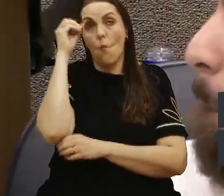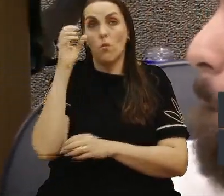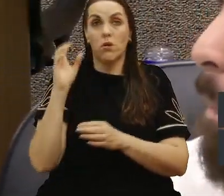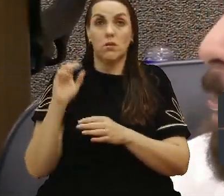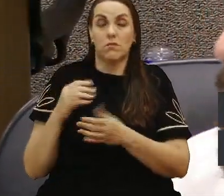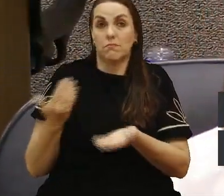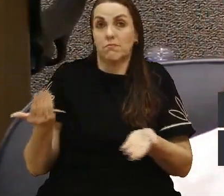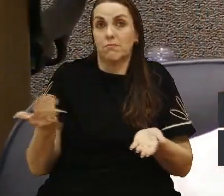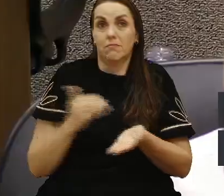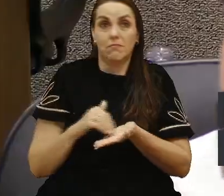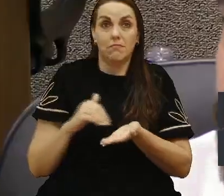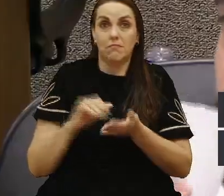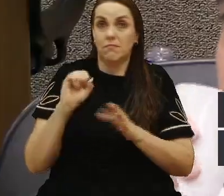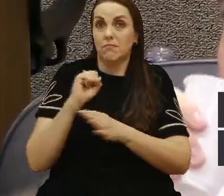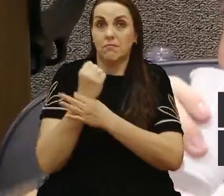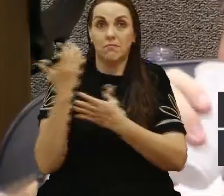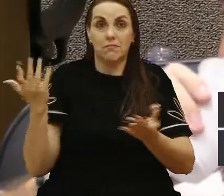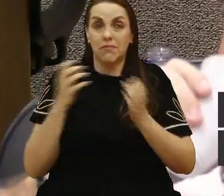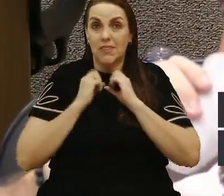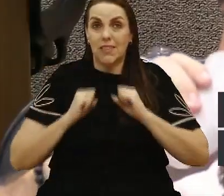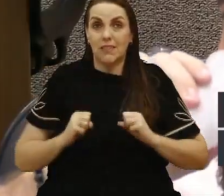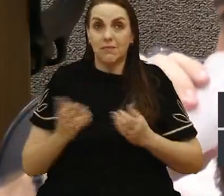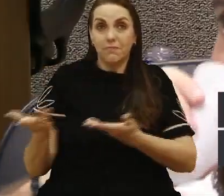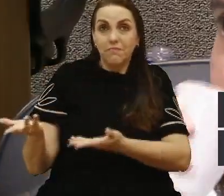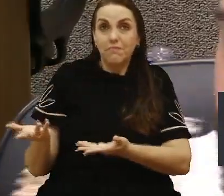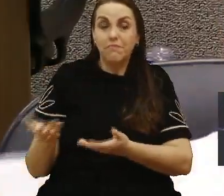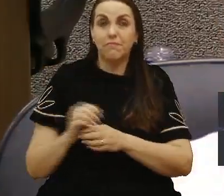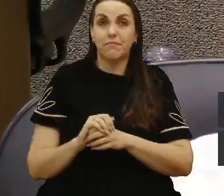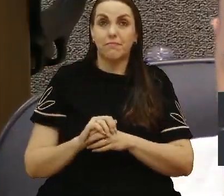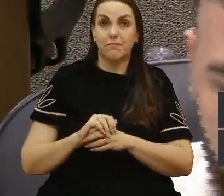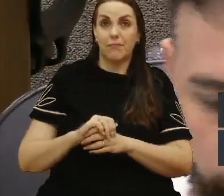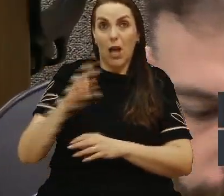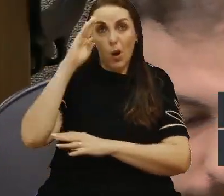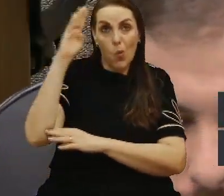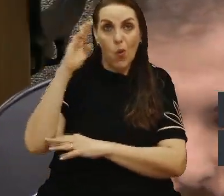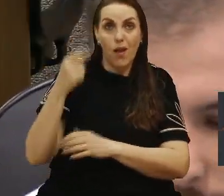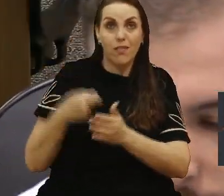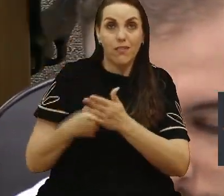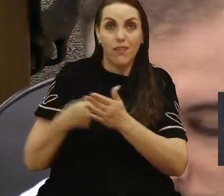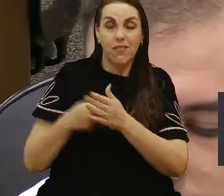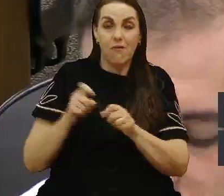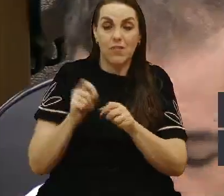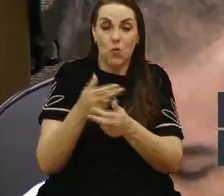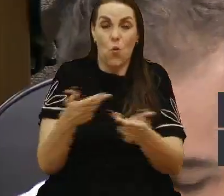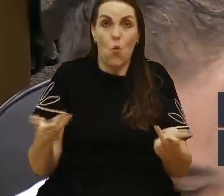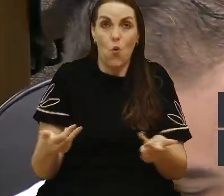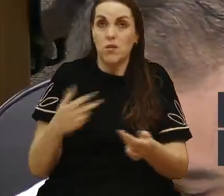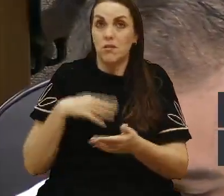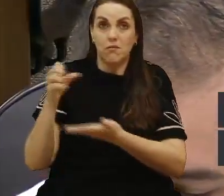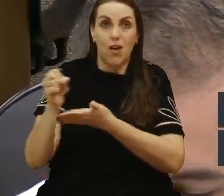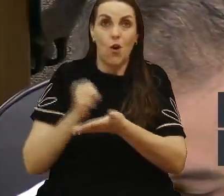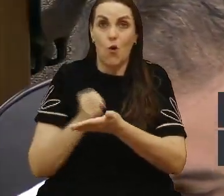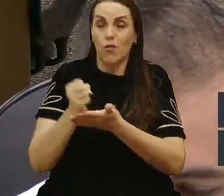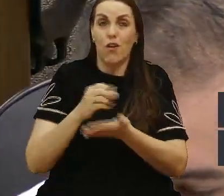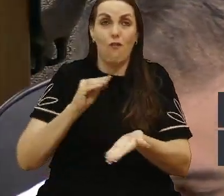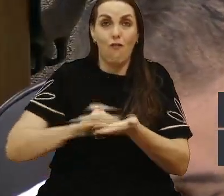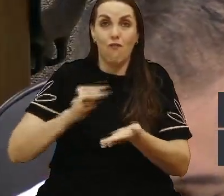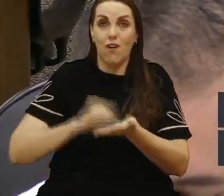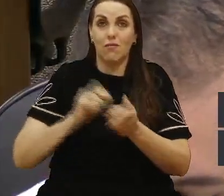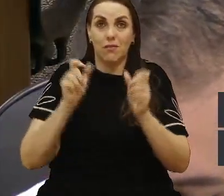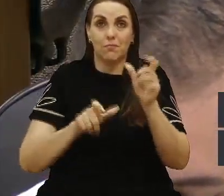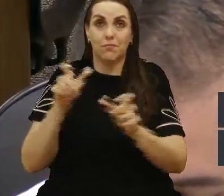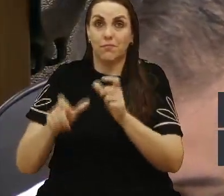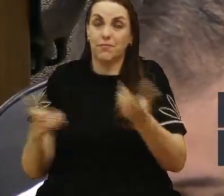Segurança. Mesmo que a guarda tente fazer alguma coisa, não foi nomeado os guardas ainda. Falta efetivo. Então, a gente tem